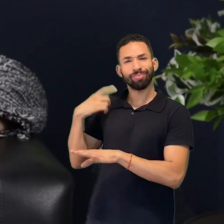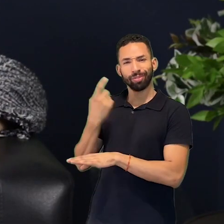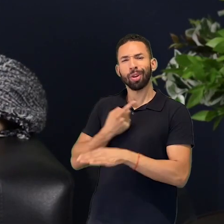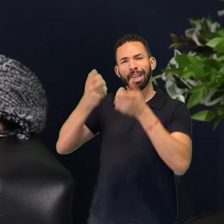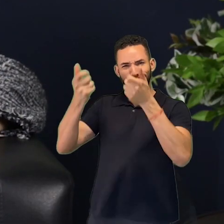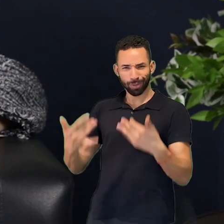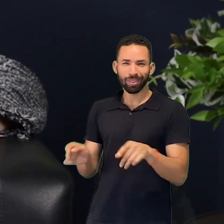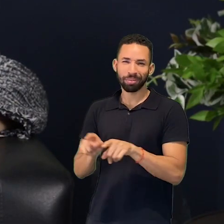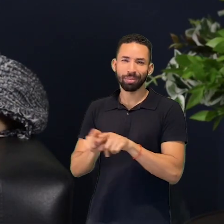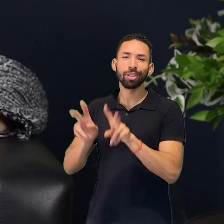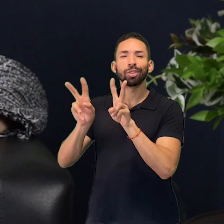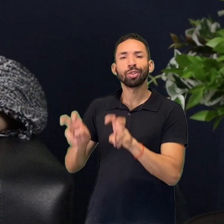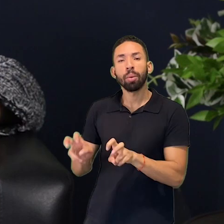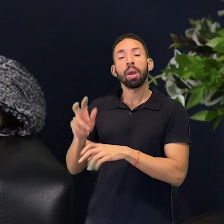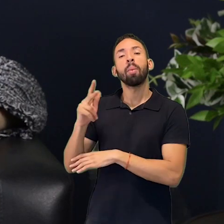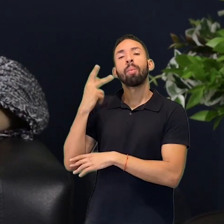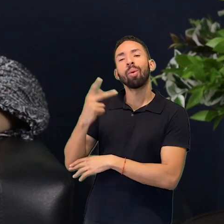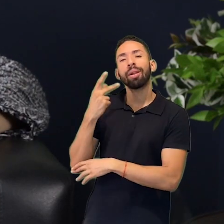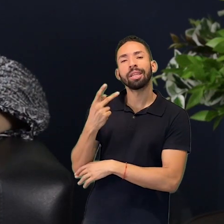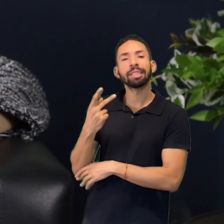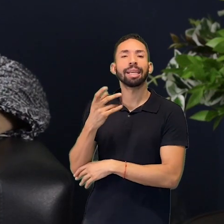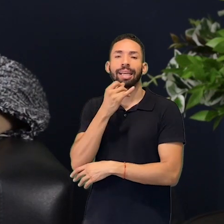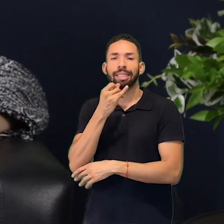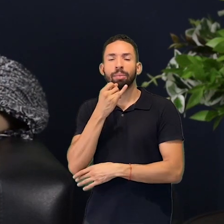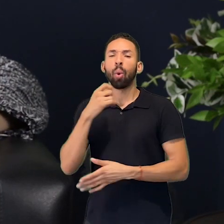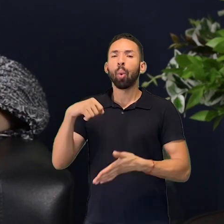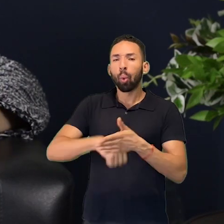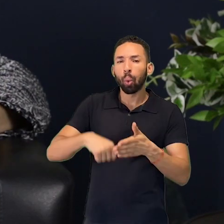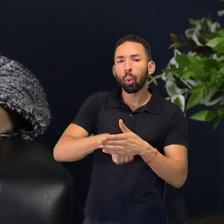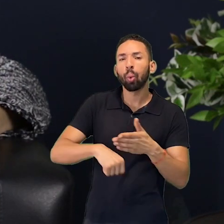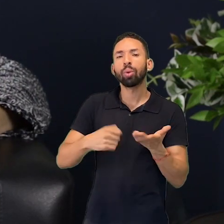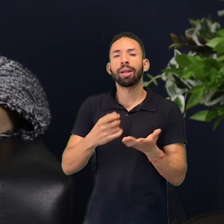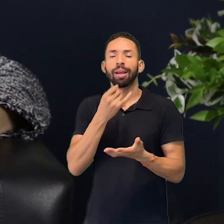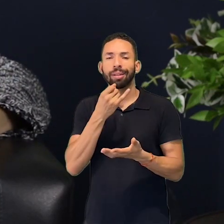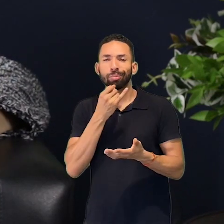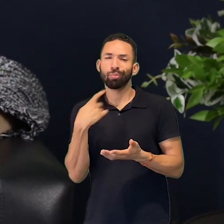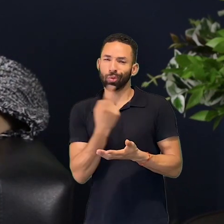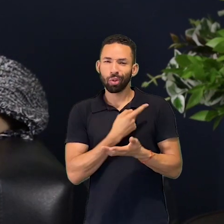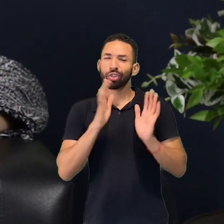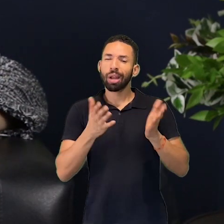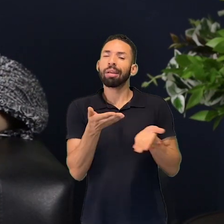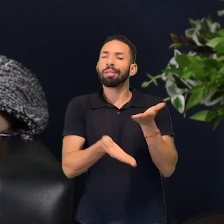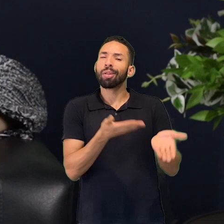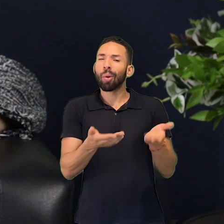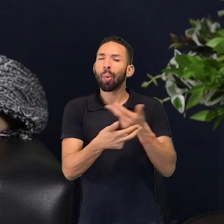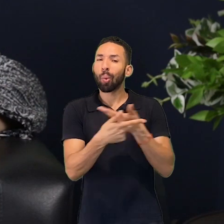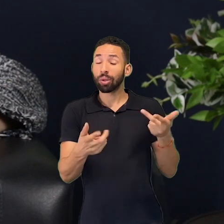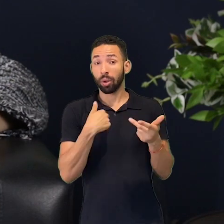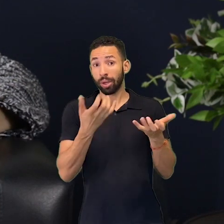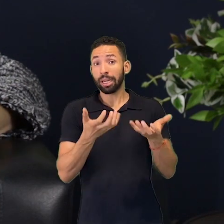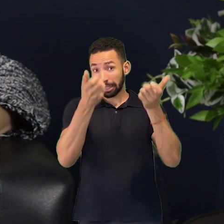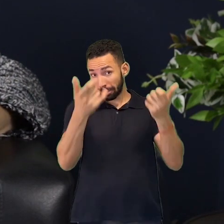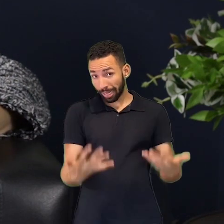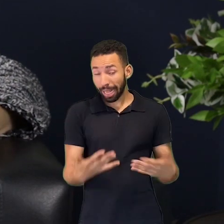episódio, Felipe, a gente falou um pouquinho sobre política por essa luta antimanicomial, a gente tratou um pouquinho disso.